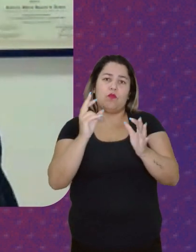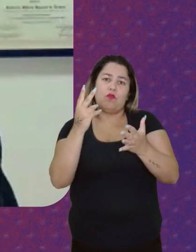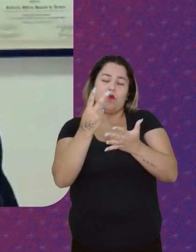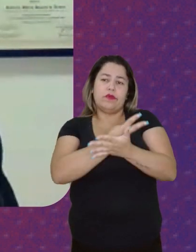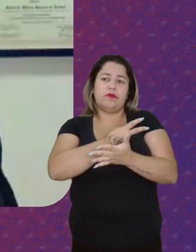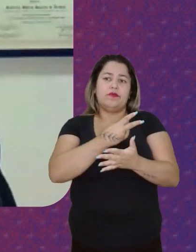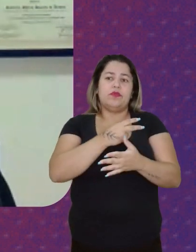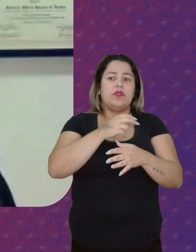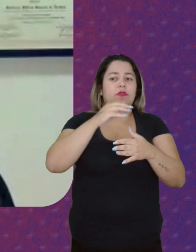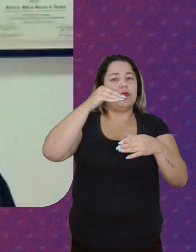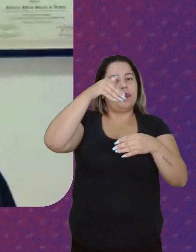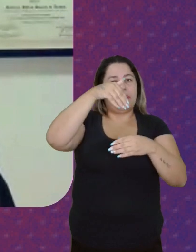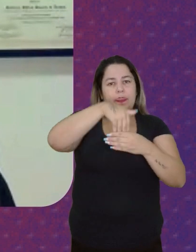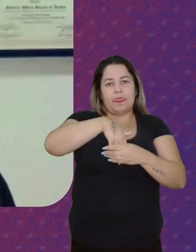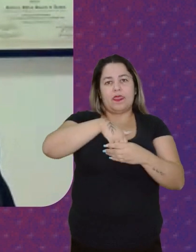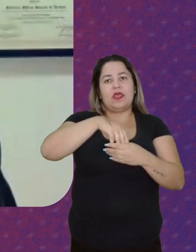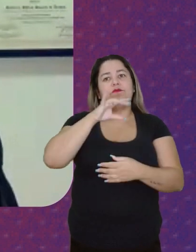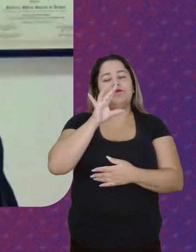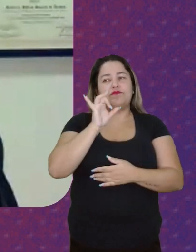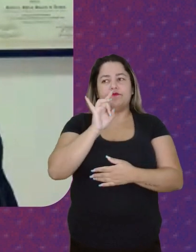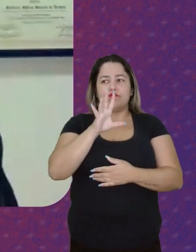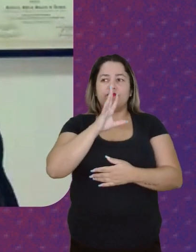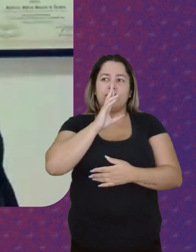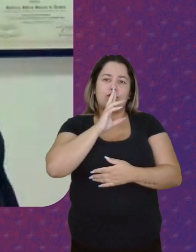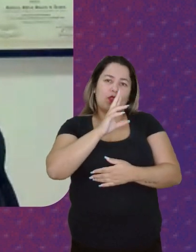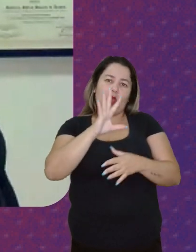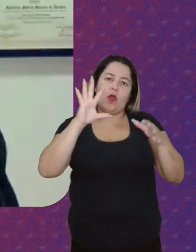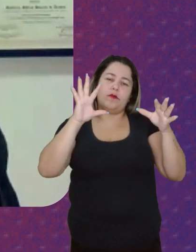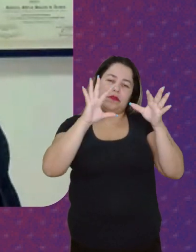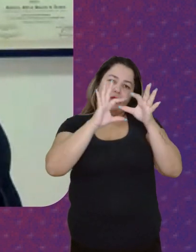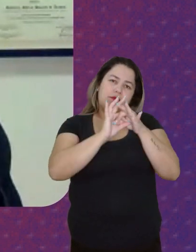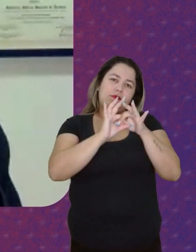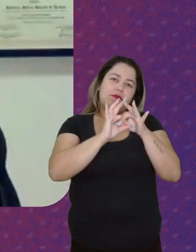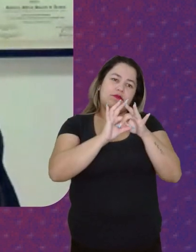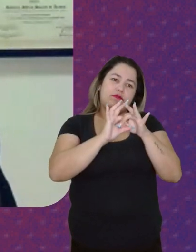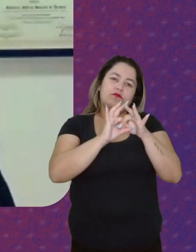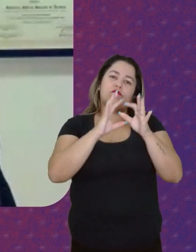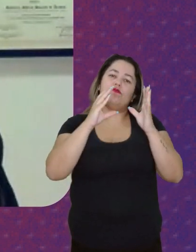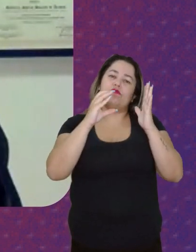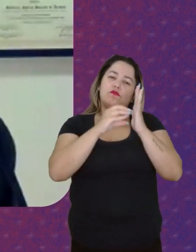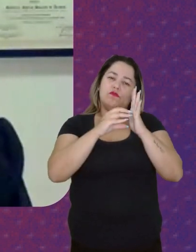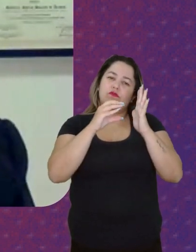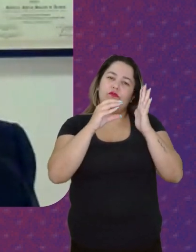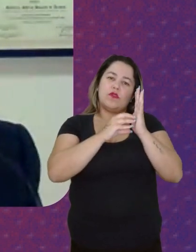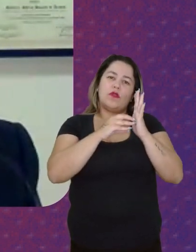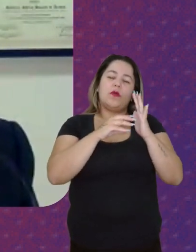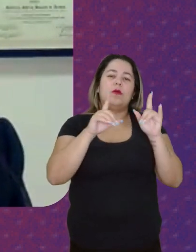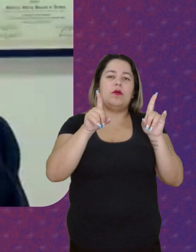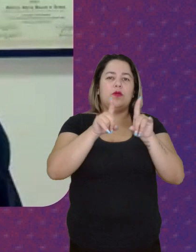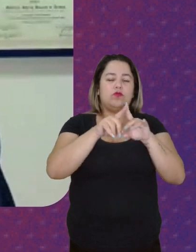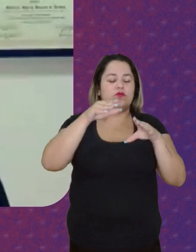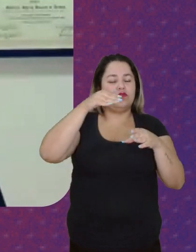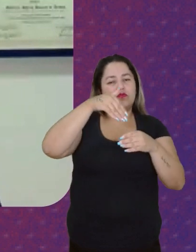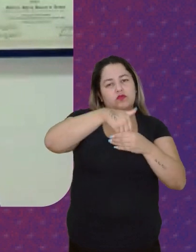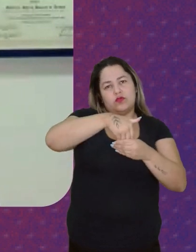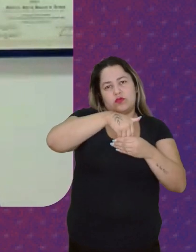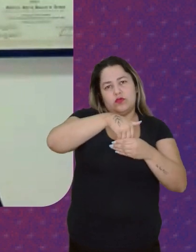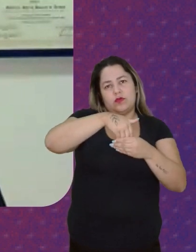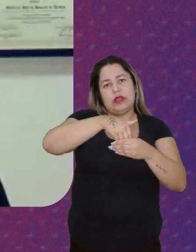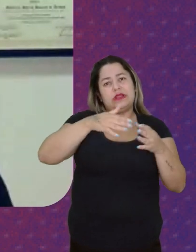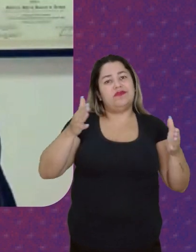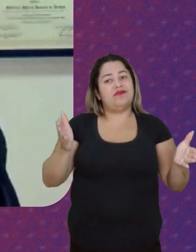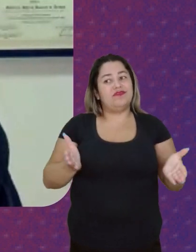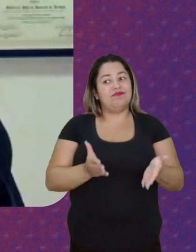para as eleições, então elas correspondem à união de partidos políticos para a lógica eleitoral, para